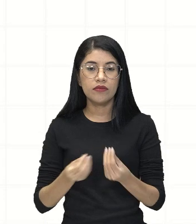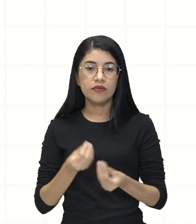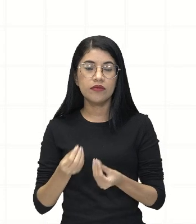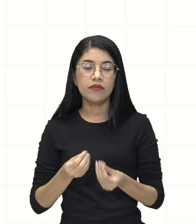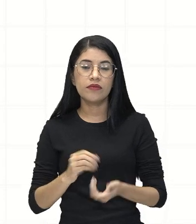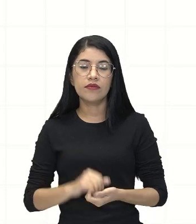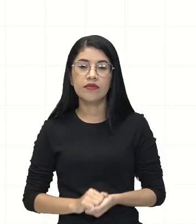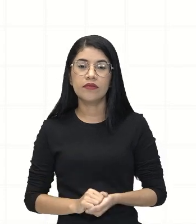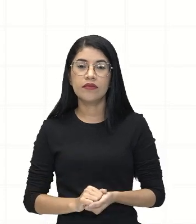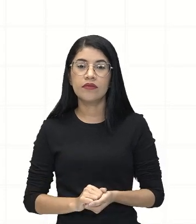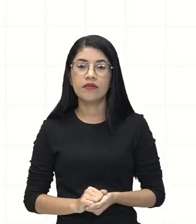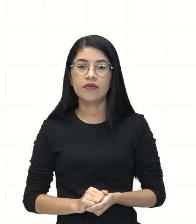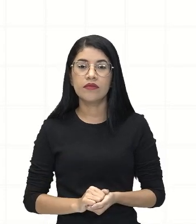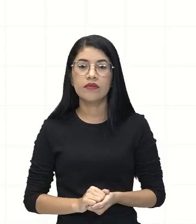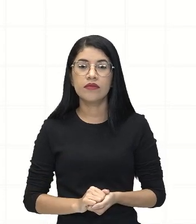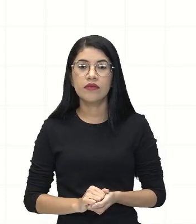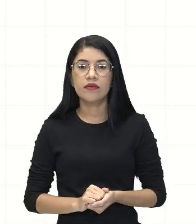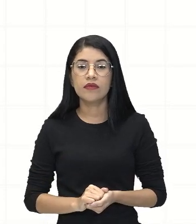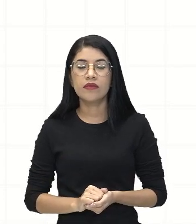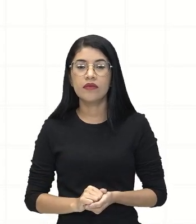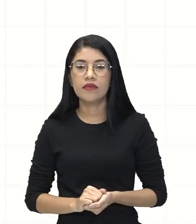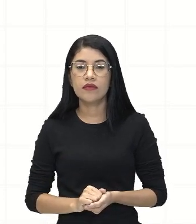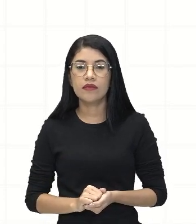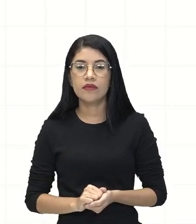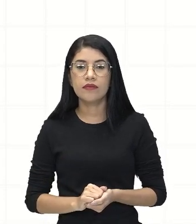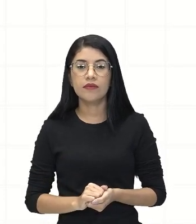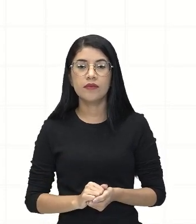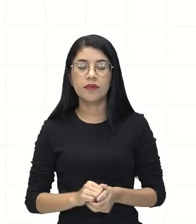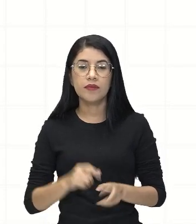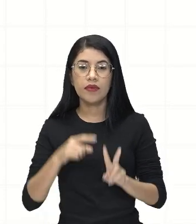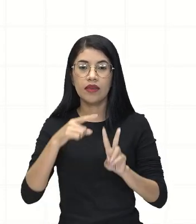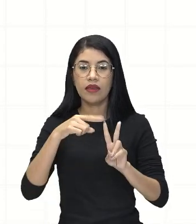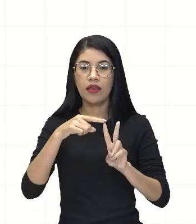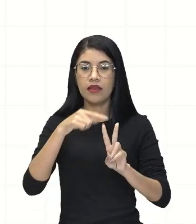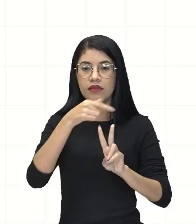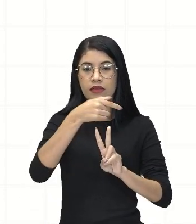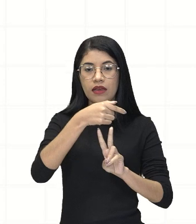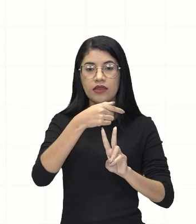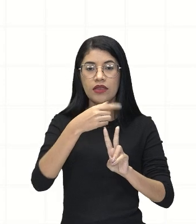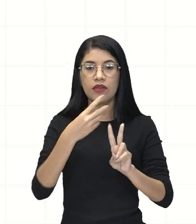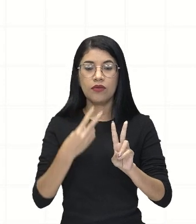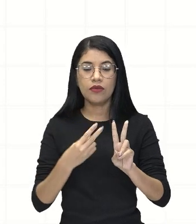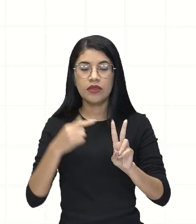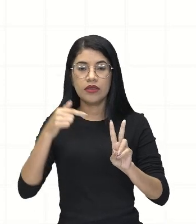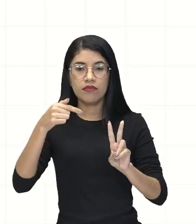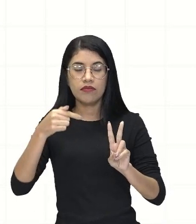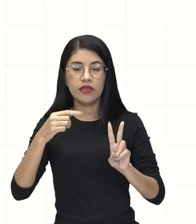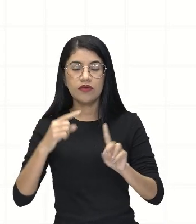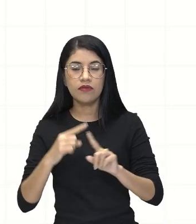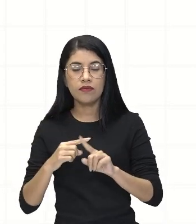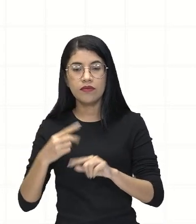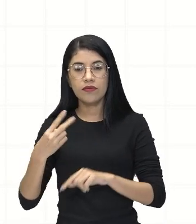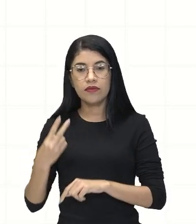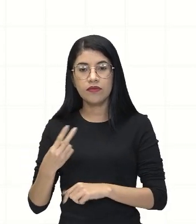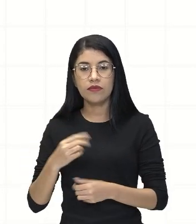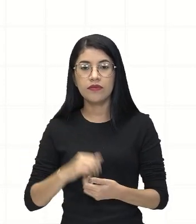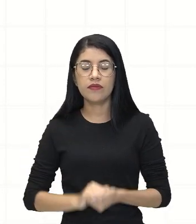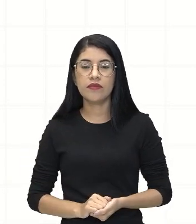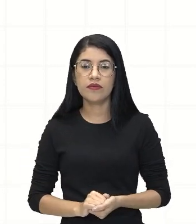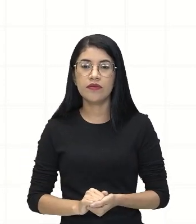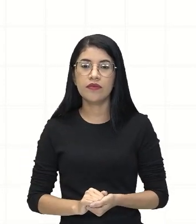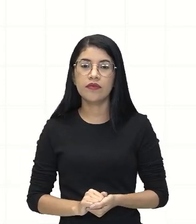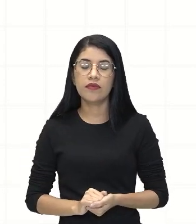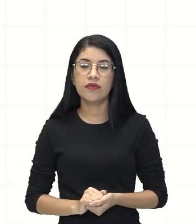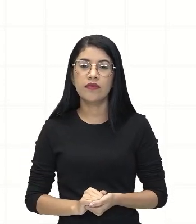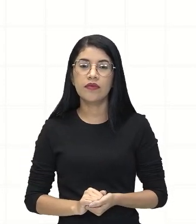volta, teoricamente, né? Vezes 2. Então vai ficar raiz sétima de 2 elevado a sétima